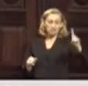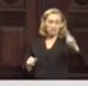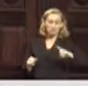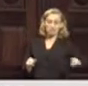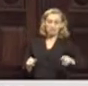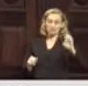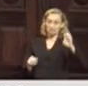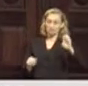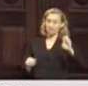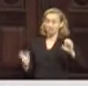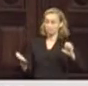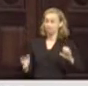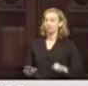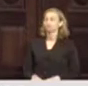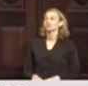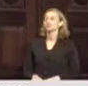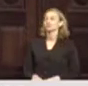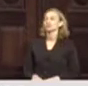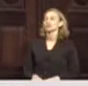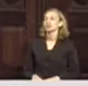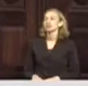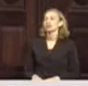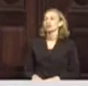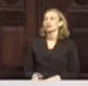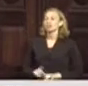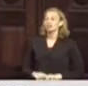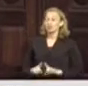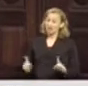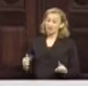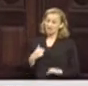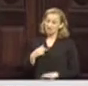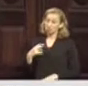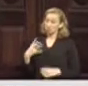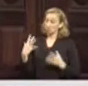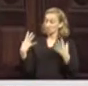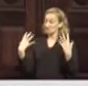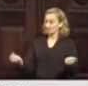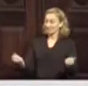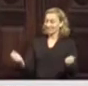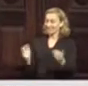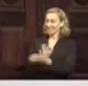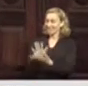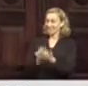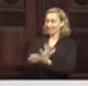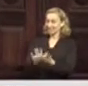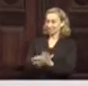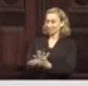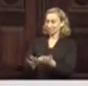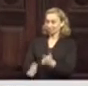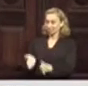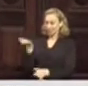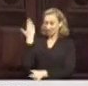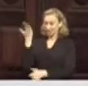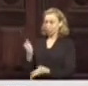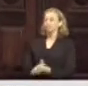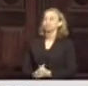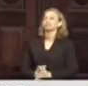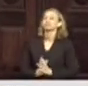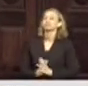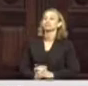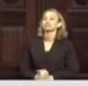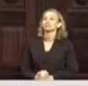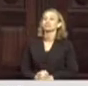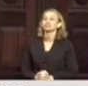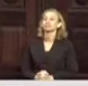Nós não apoiamos nenhum nem outro naquela época.